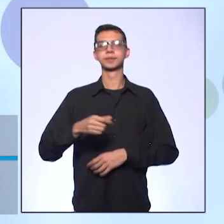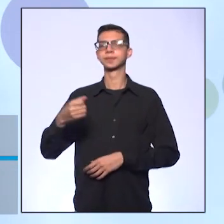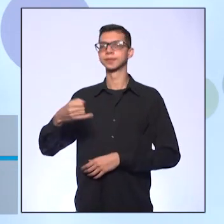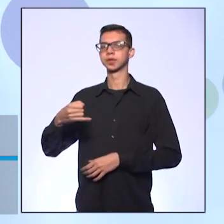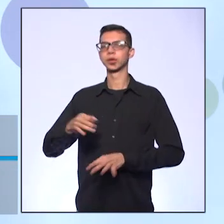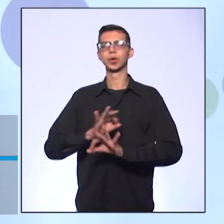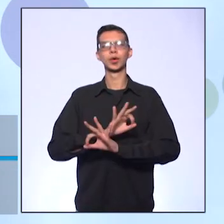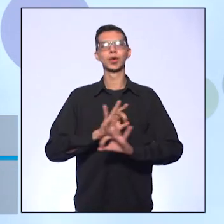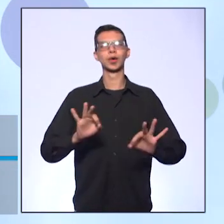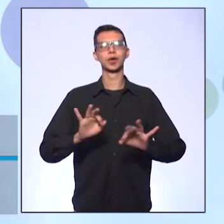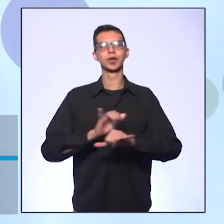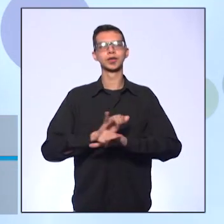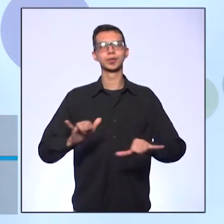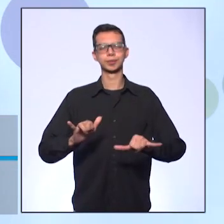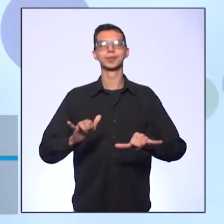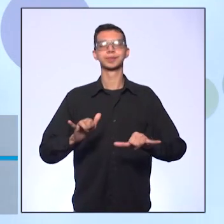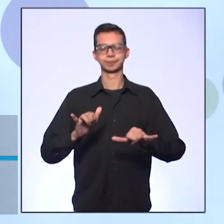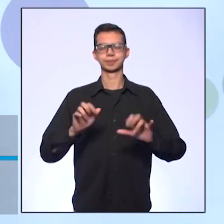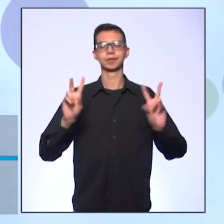né?